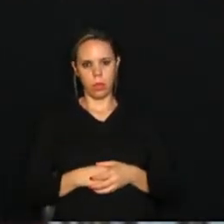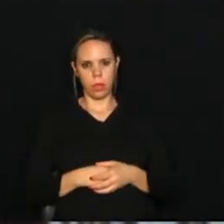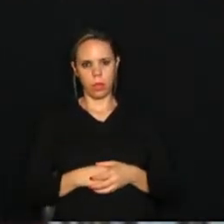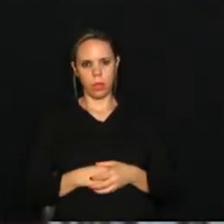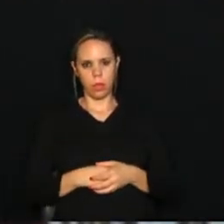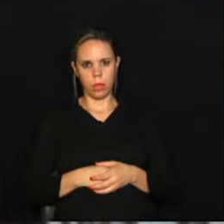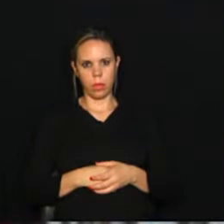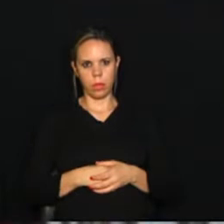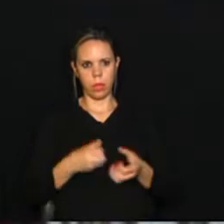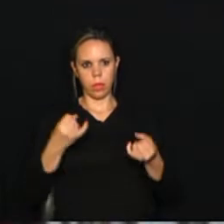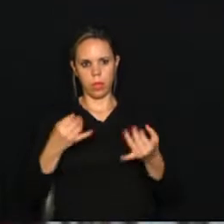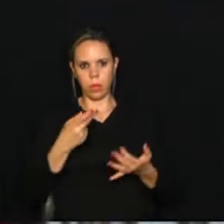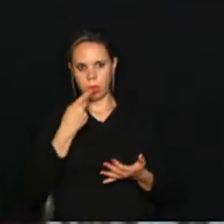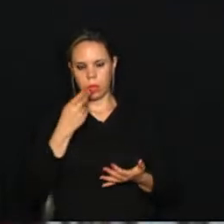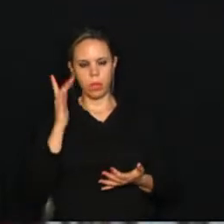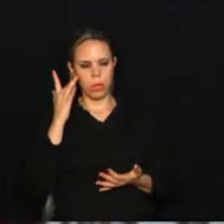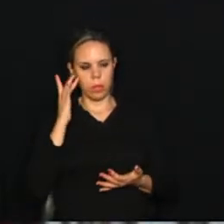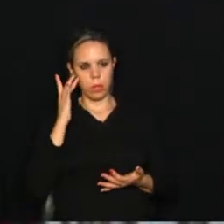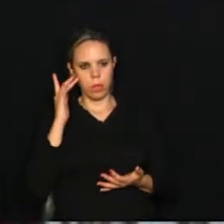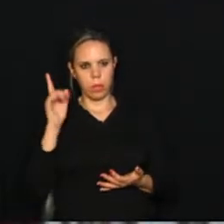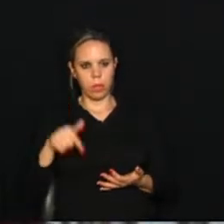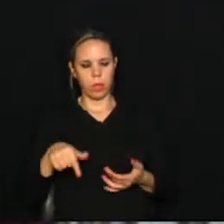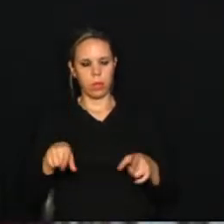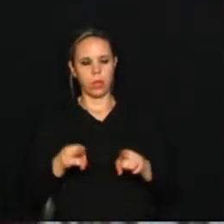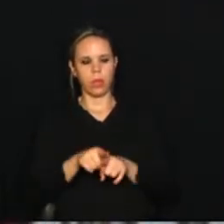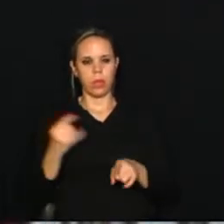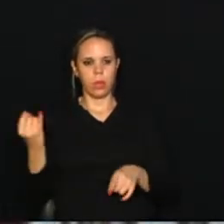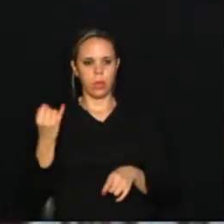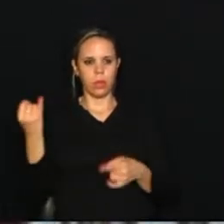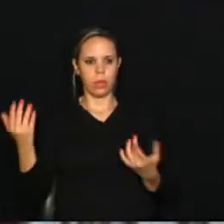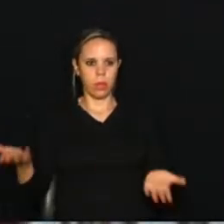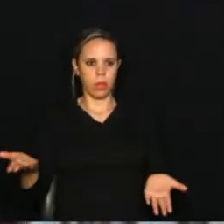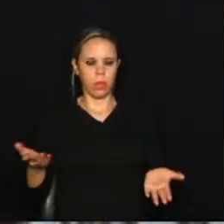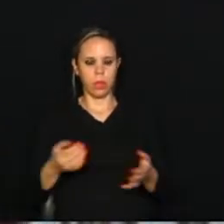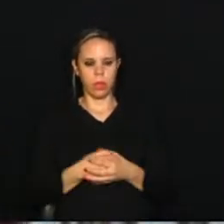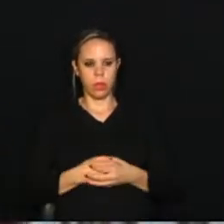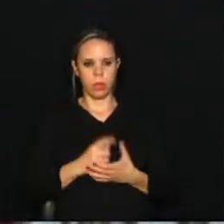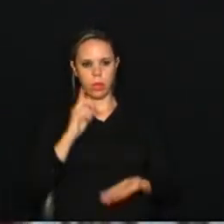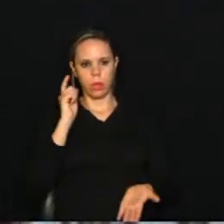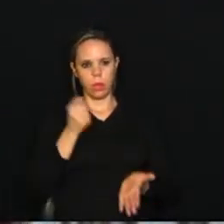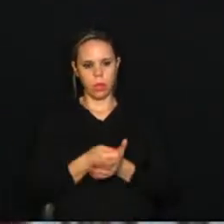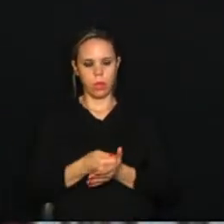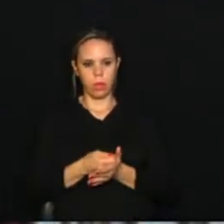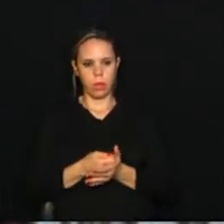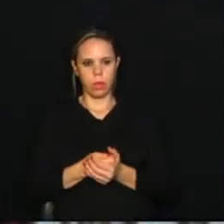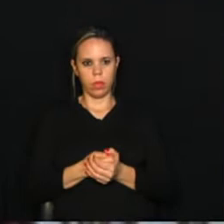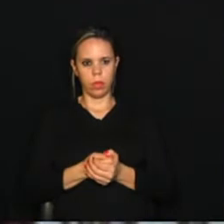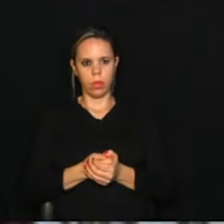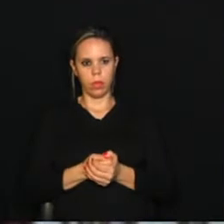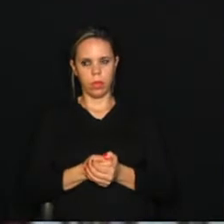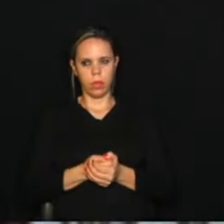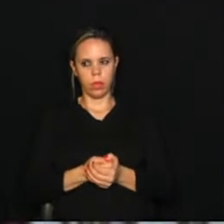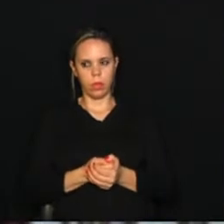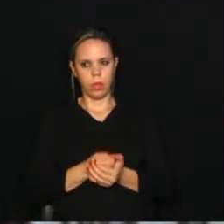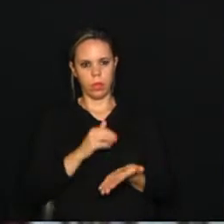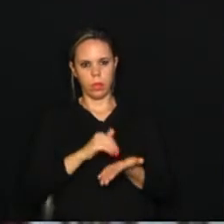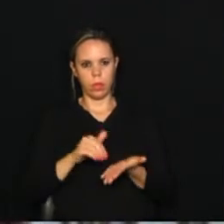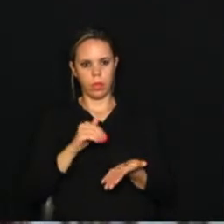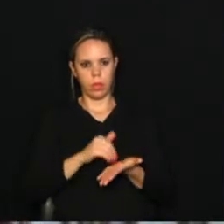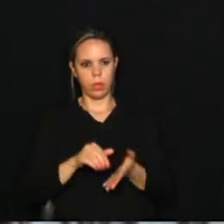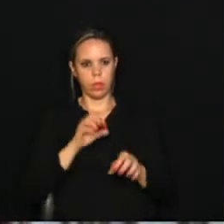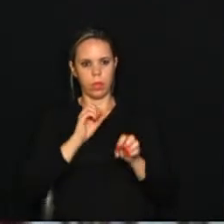Destaco também, acho que uma questão importante, que foi uma decisão tomada pela Secretaria